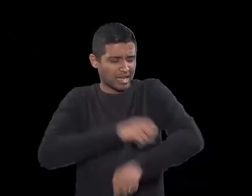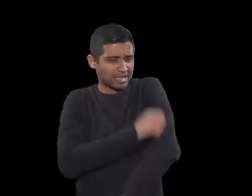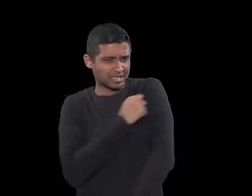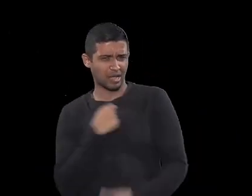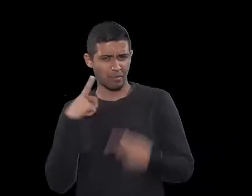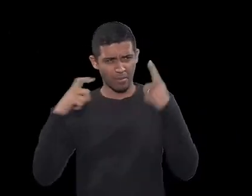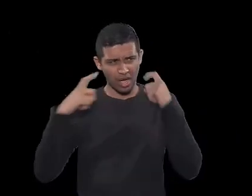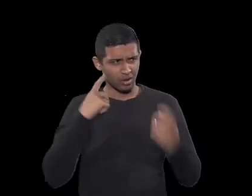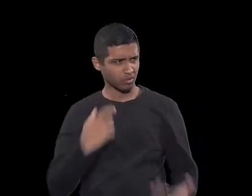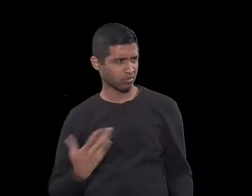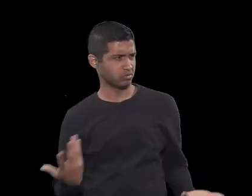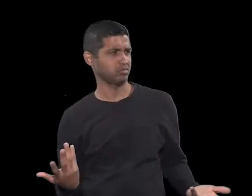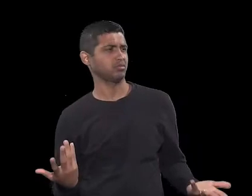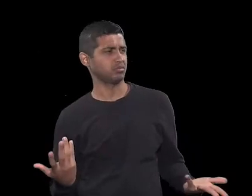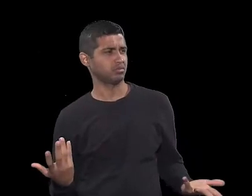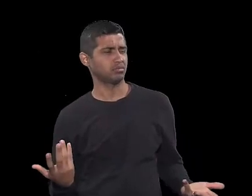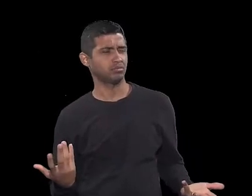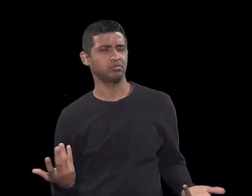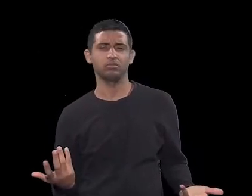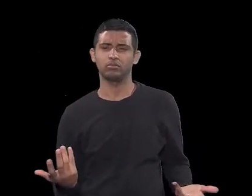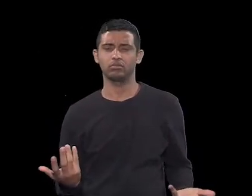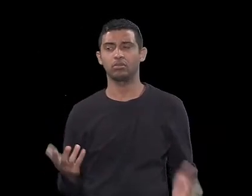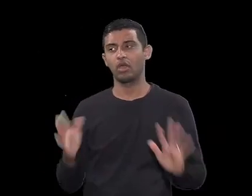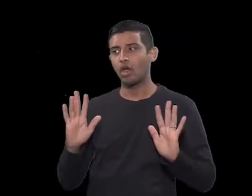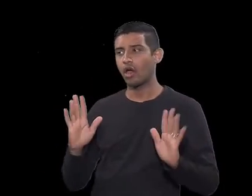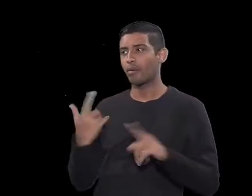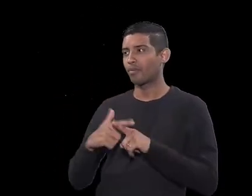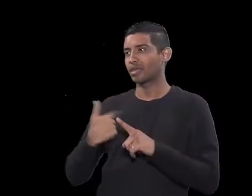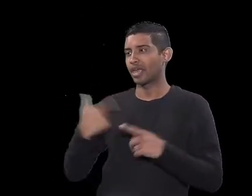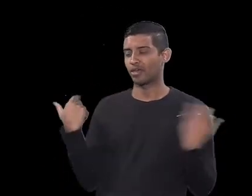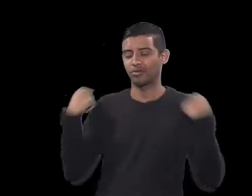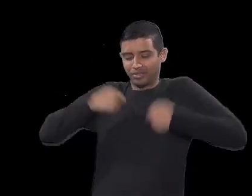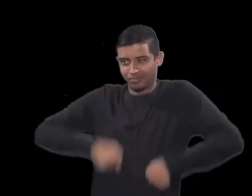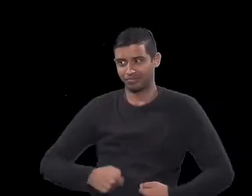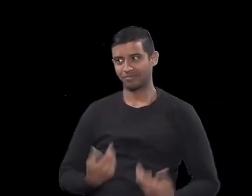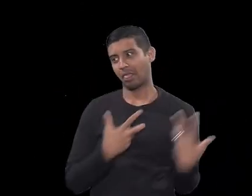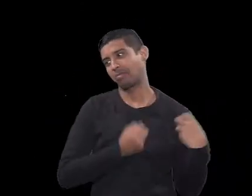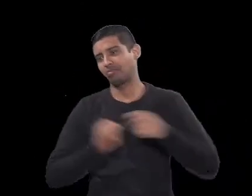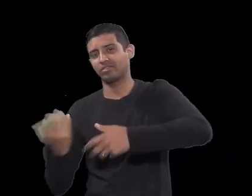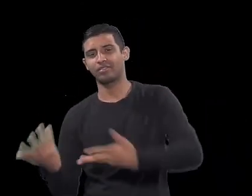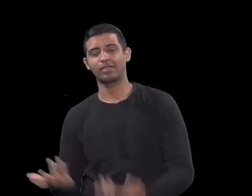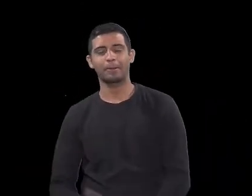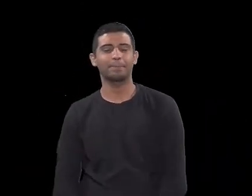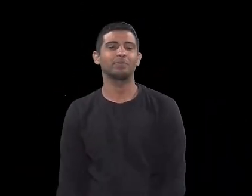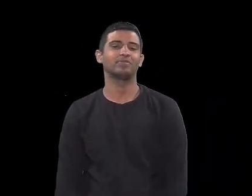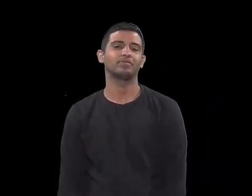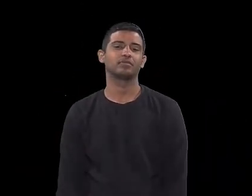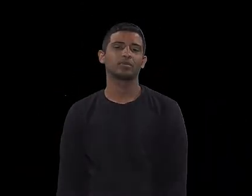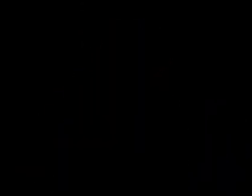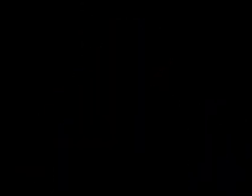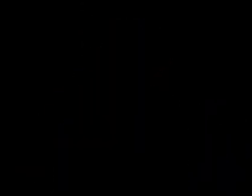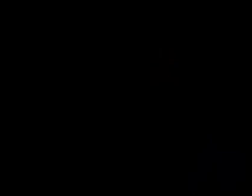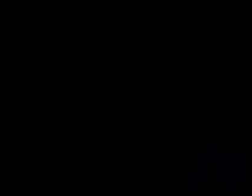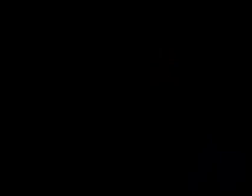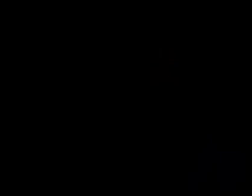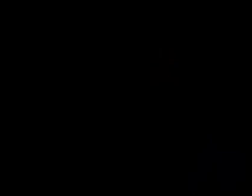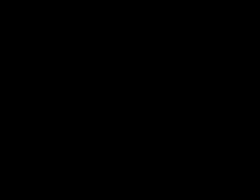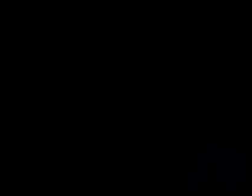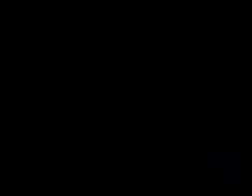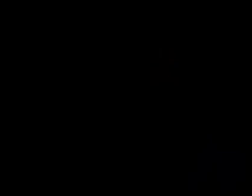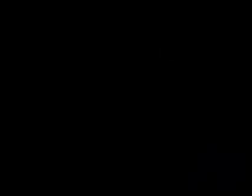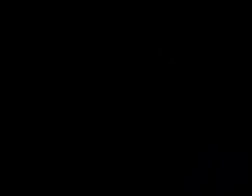casaco não faz essa barulheira toda não, sujeito. É que eu tava dentro, né?